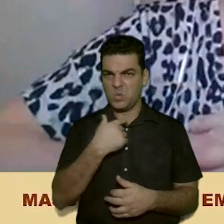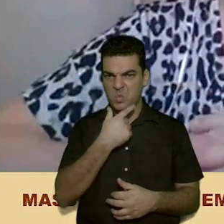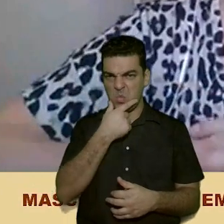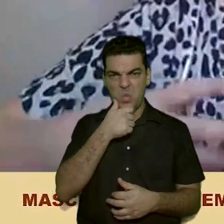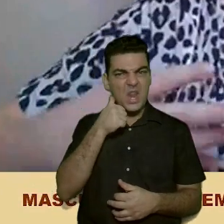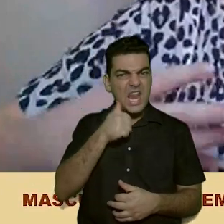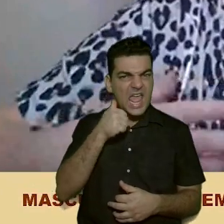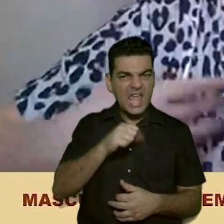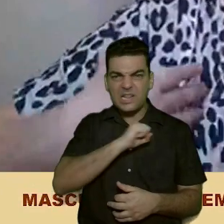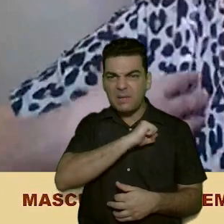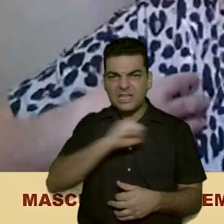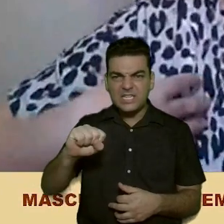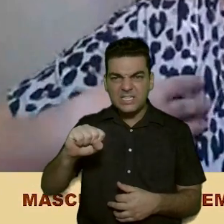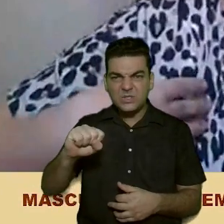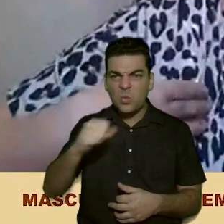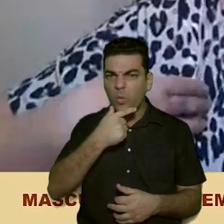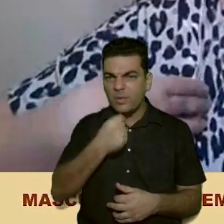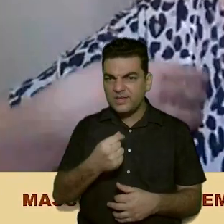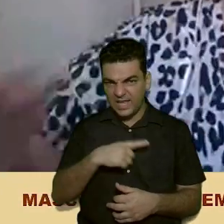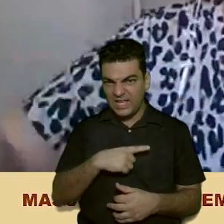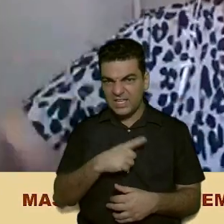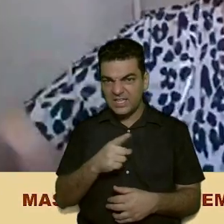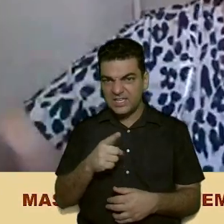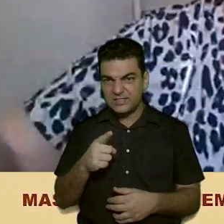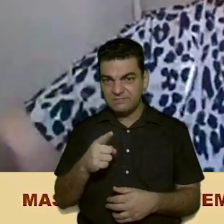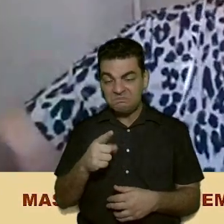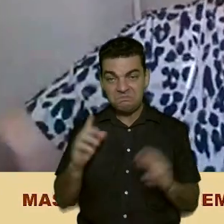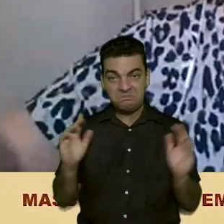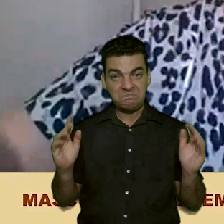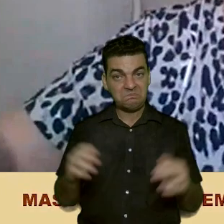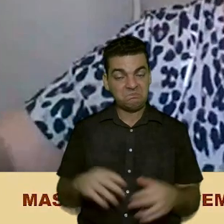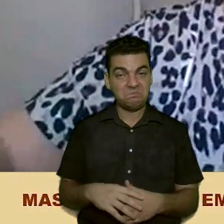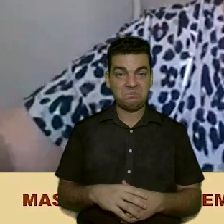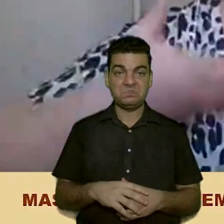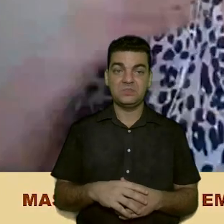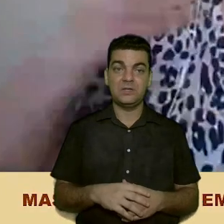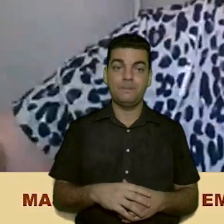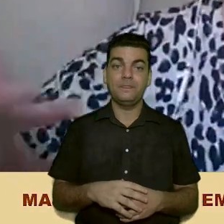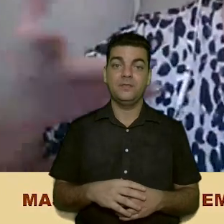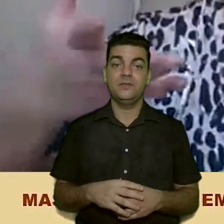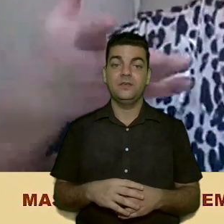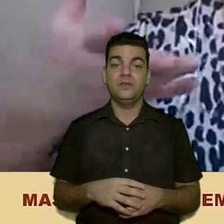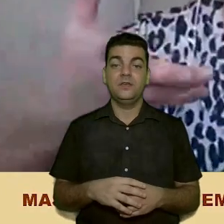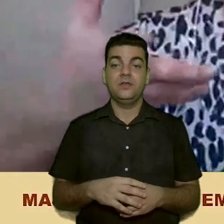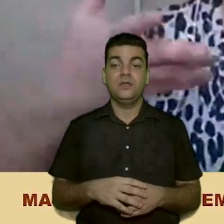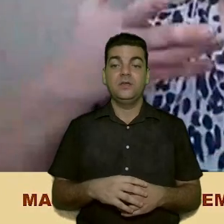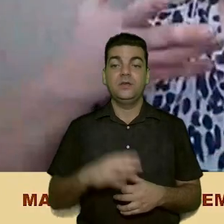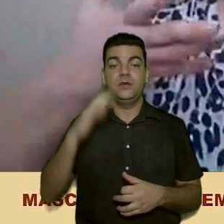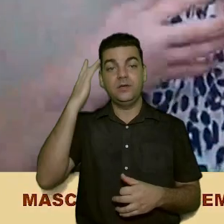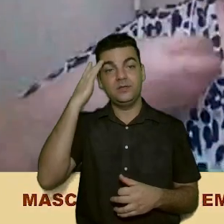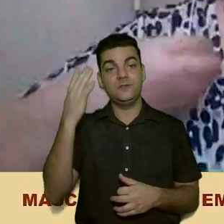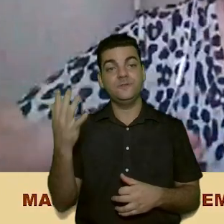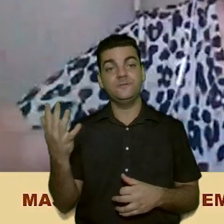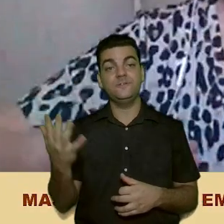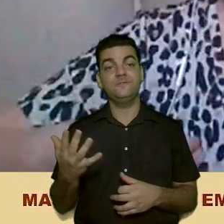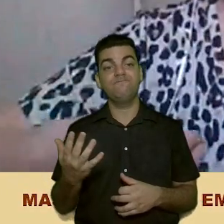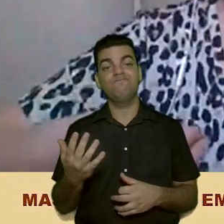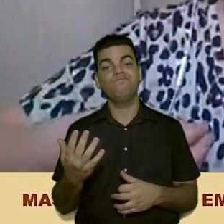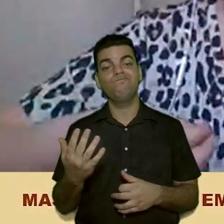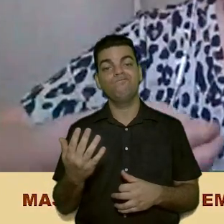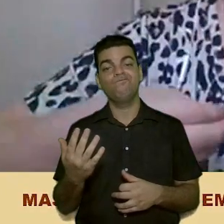E assim, a gente tá matando vocês para reivindicar a nossa posição, né?